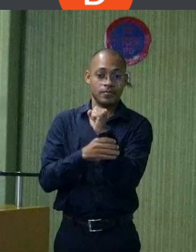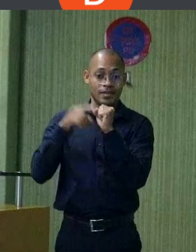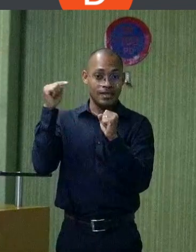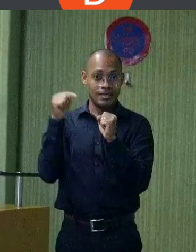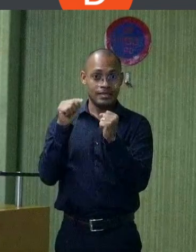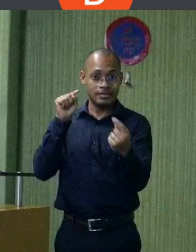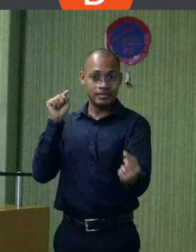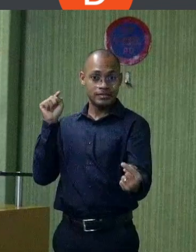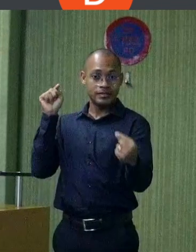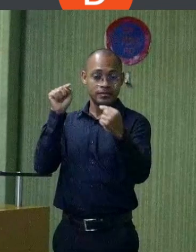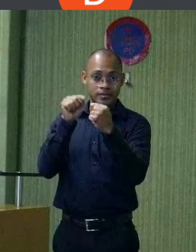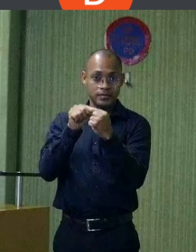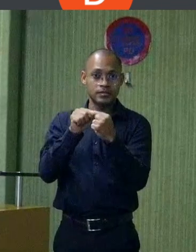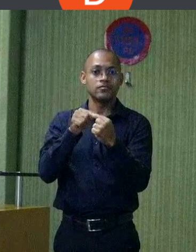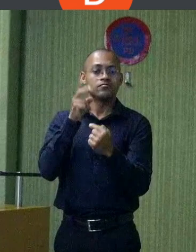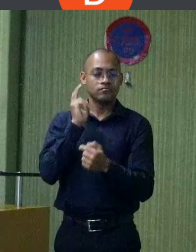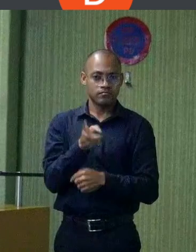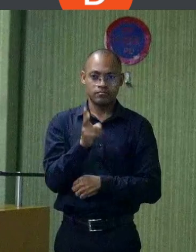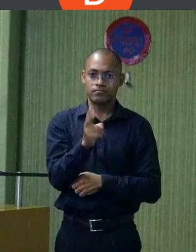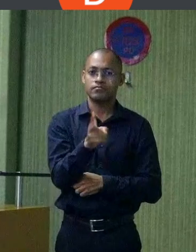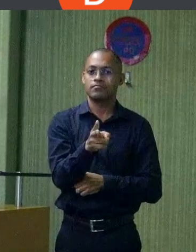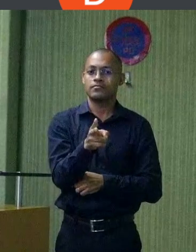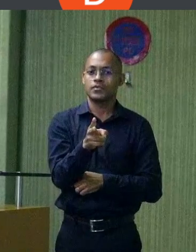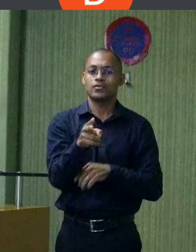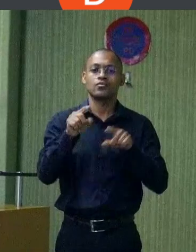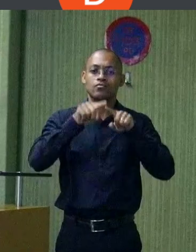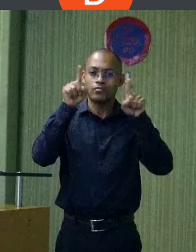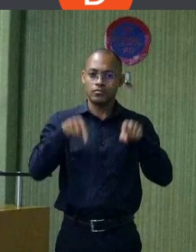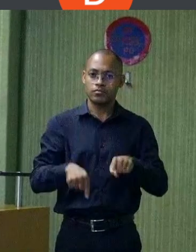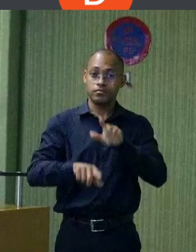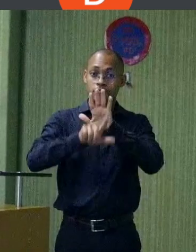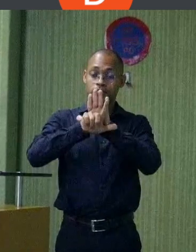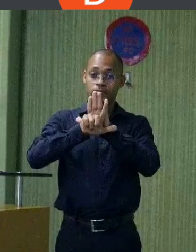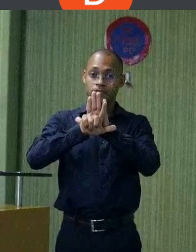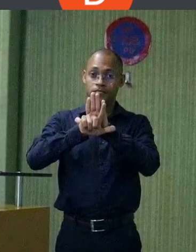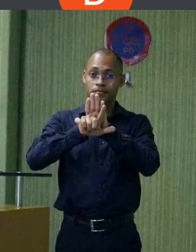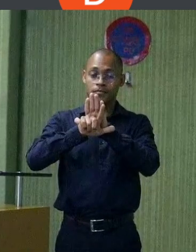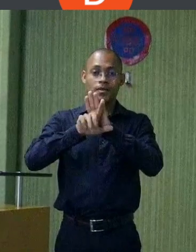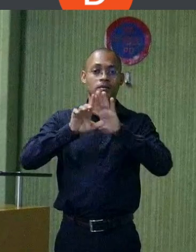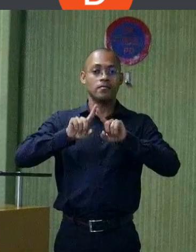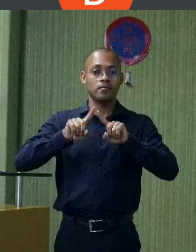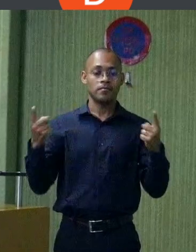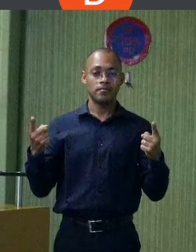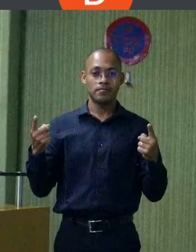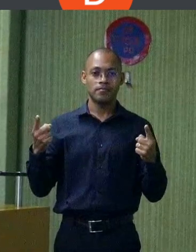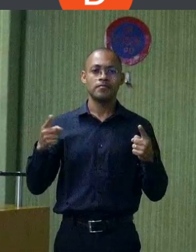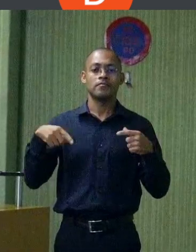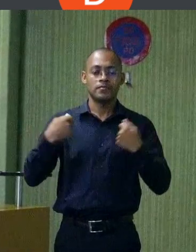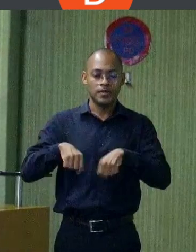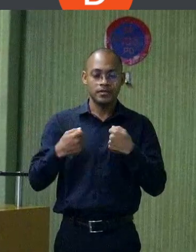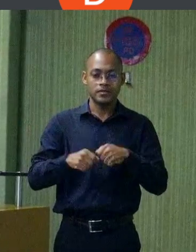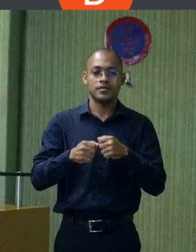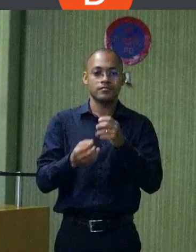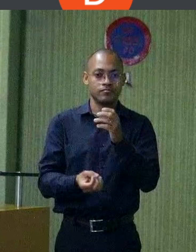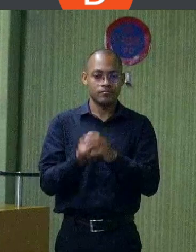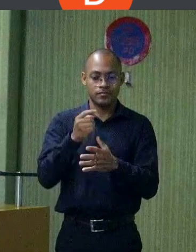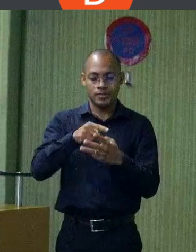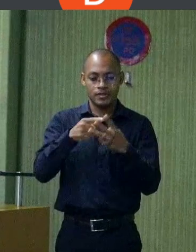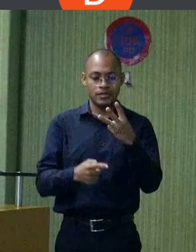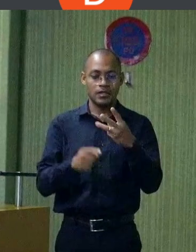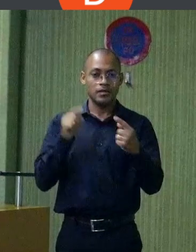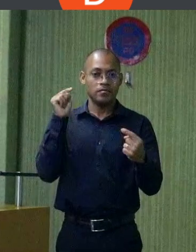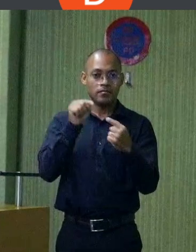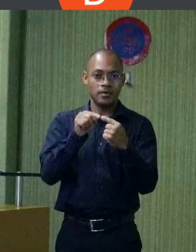ela ela é mantida no projeto de lei Mas h a construção de mais três metas uma de financiamento